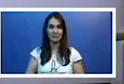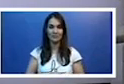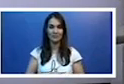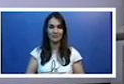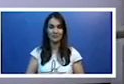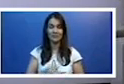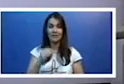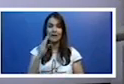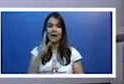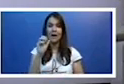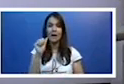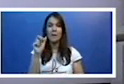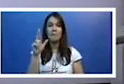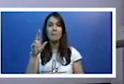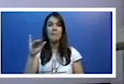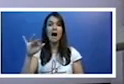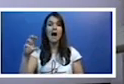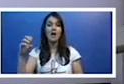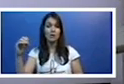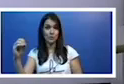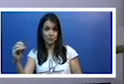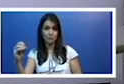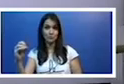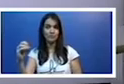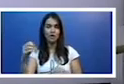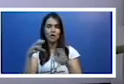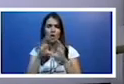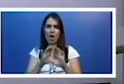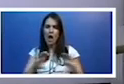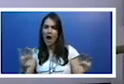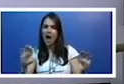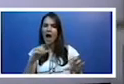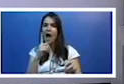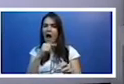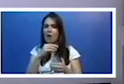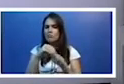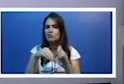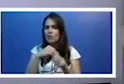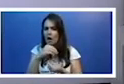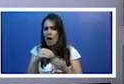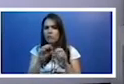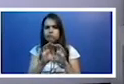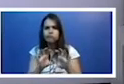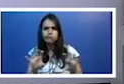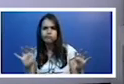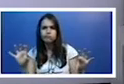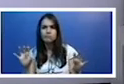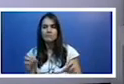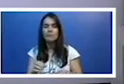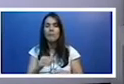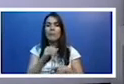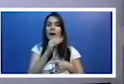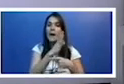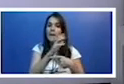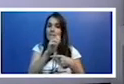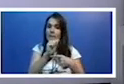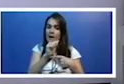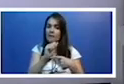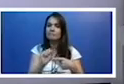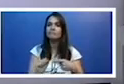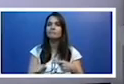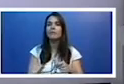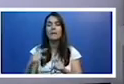bário, dissolvido aqui na água, ele vai dissociar, separar entre o bário e o